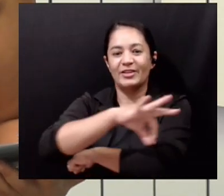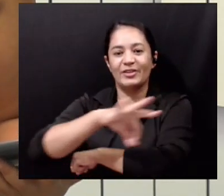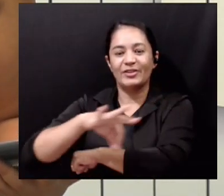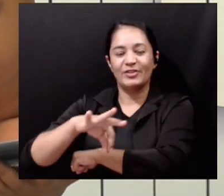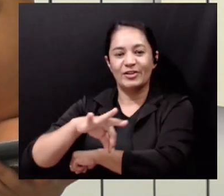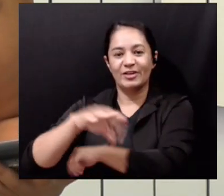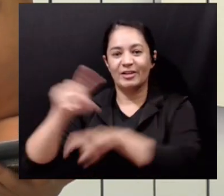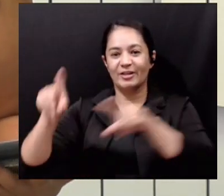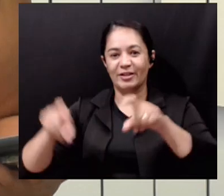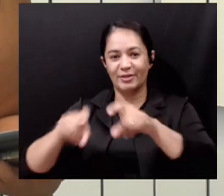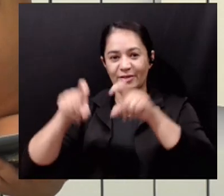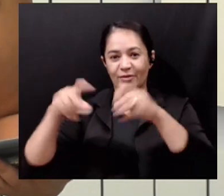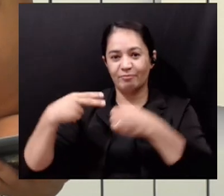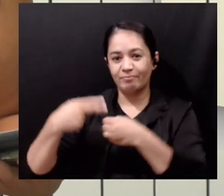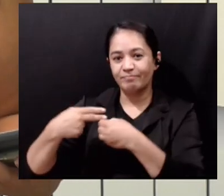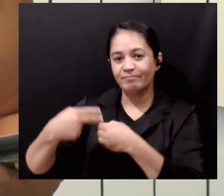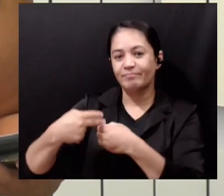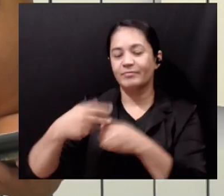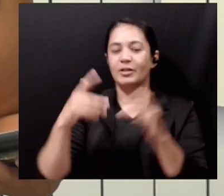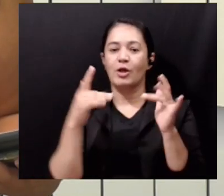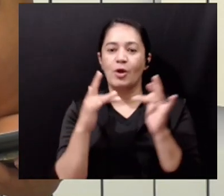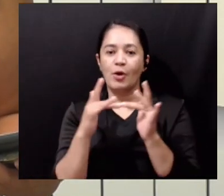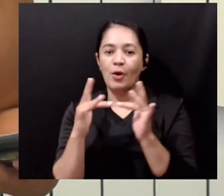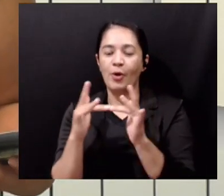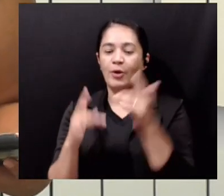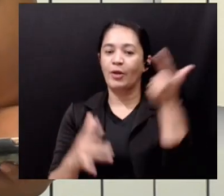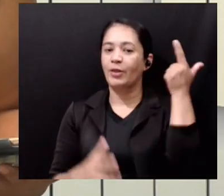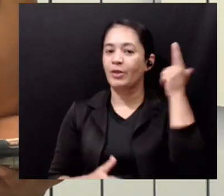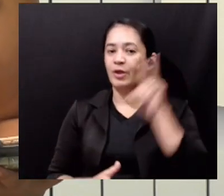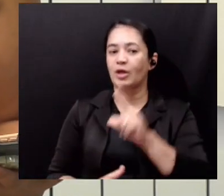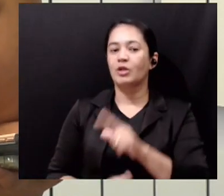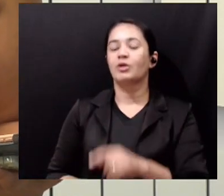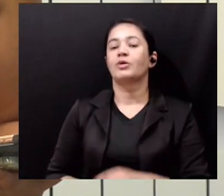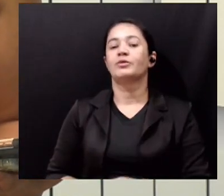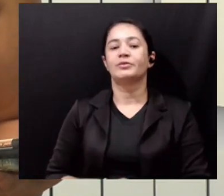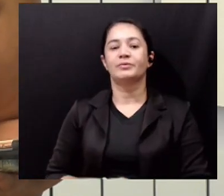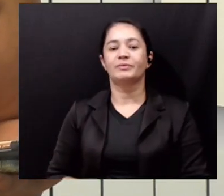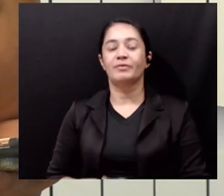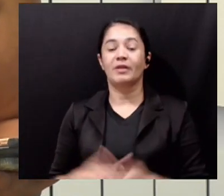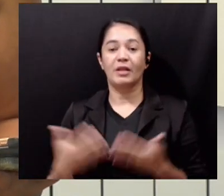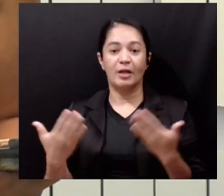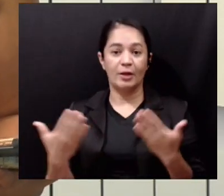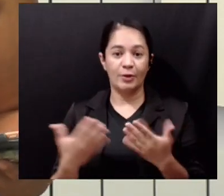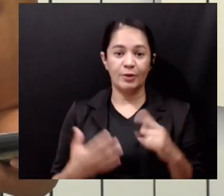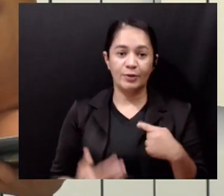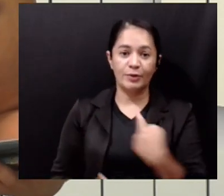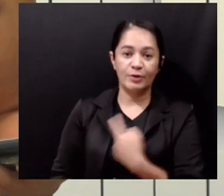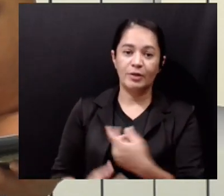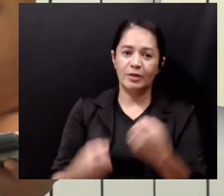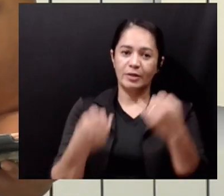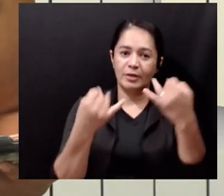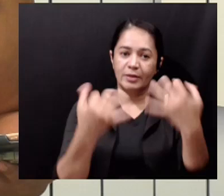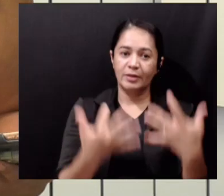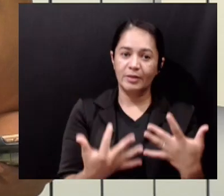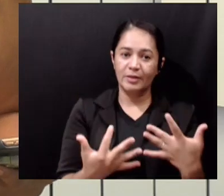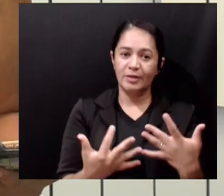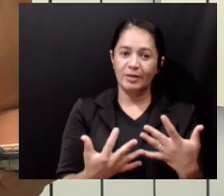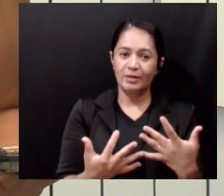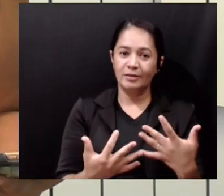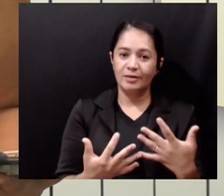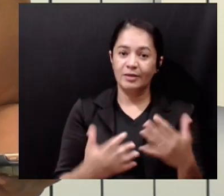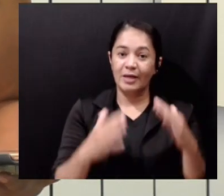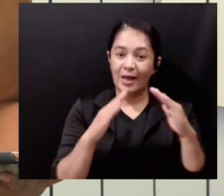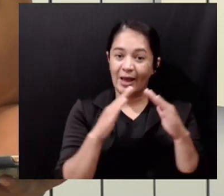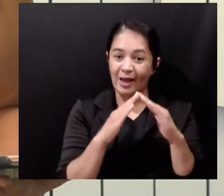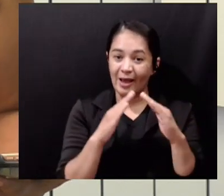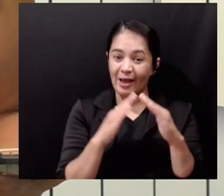entrar em contato com eles, você viu lá que tem um e-mail, inclusive. E agora a gente vai falar de contas de casa, economia,